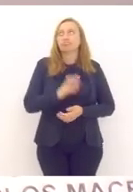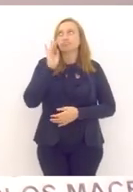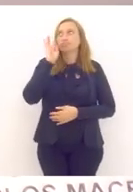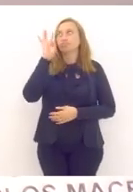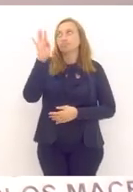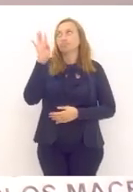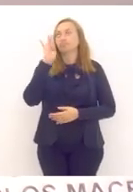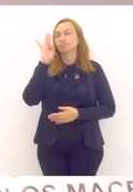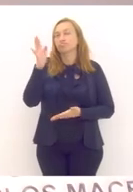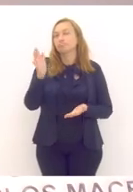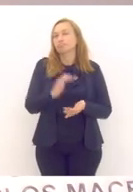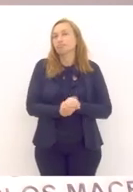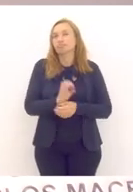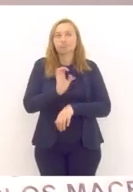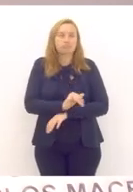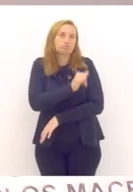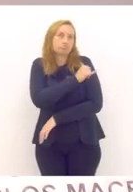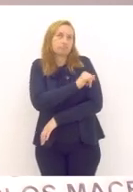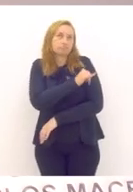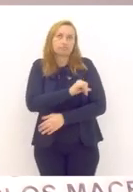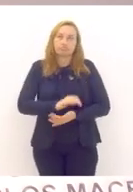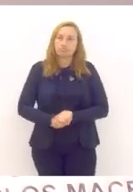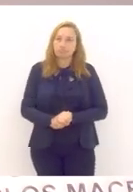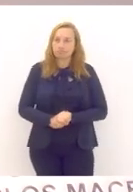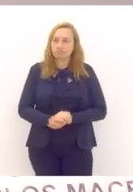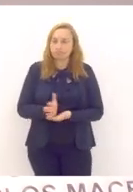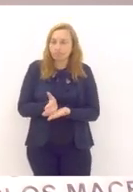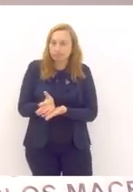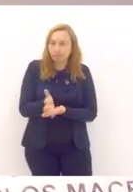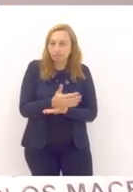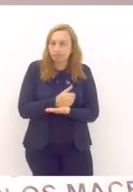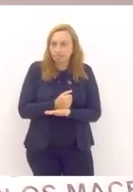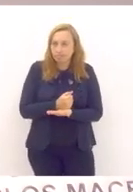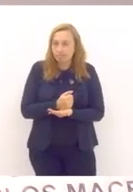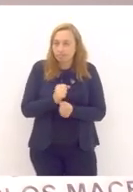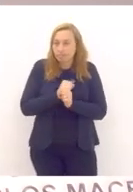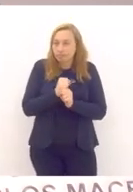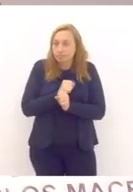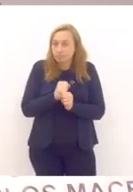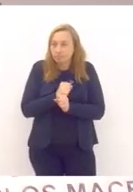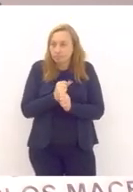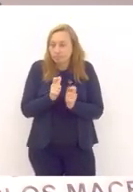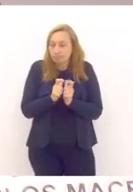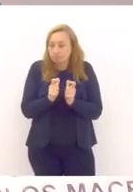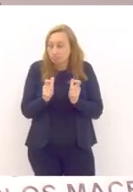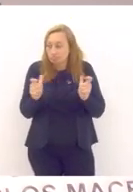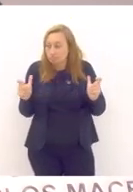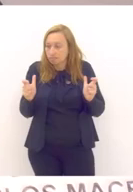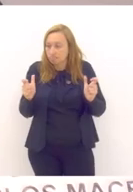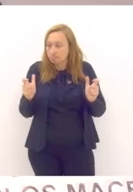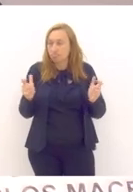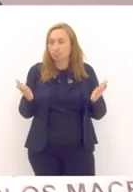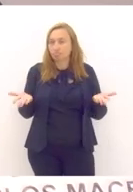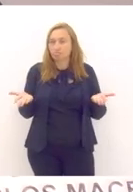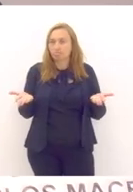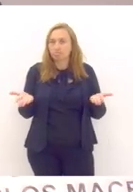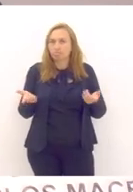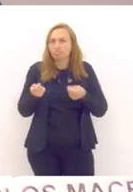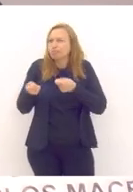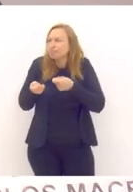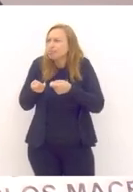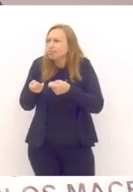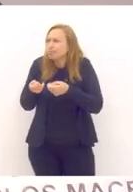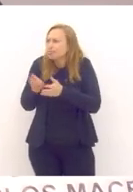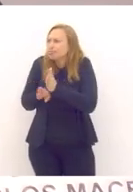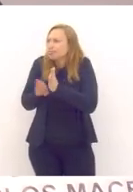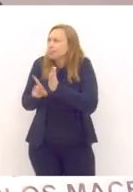e torcemos para que o Estado do Rio de Janeiro arrecade muito neste ano de 2023. Mas se o controle da despesa não